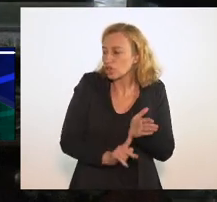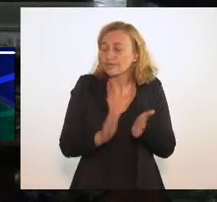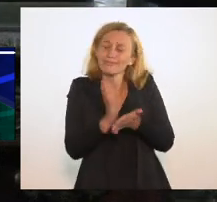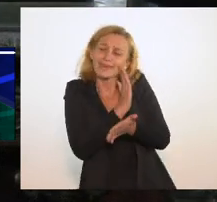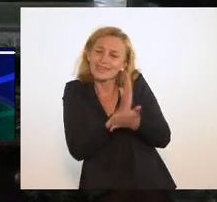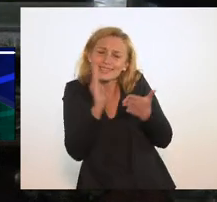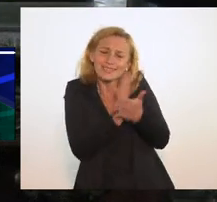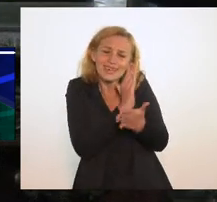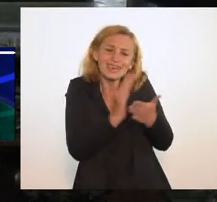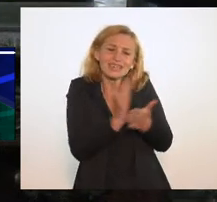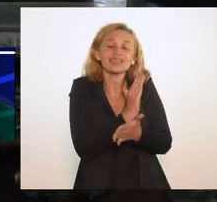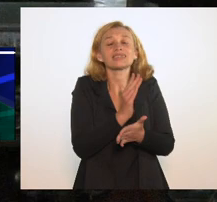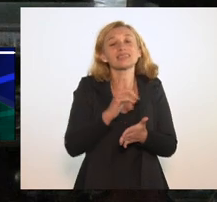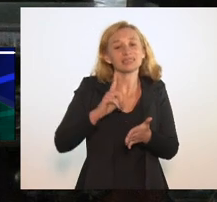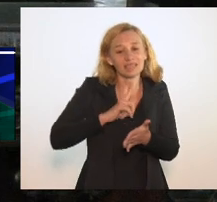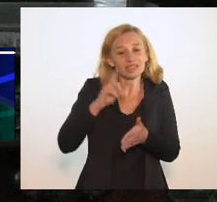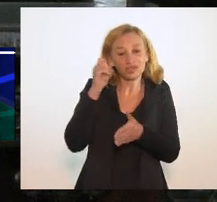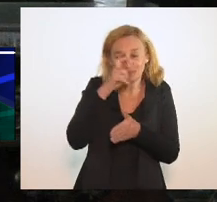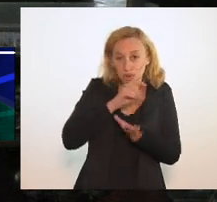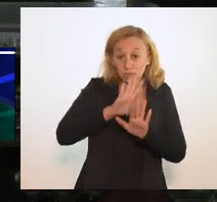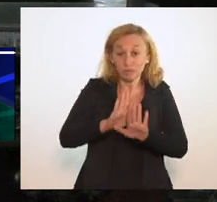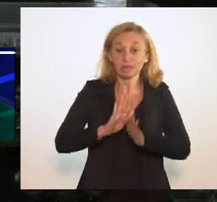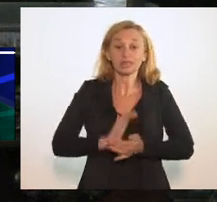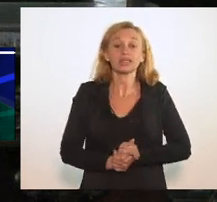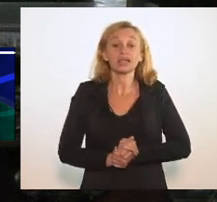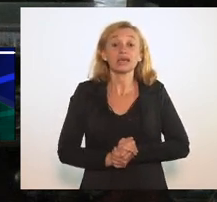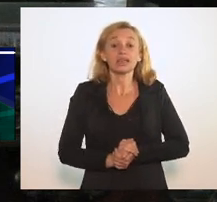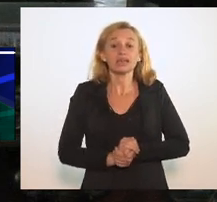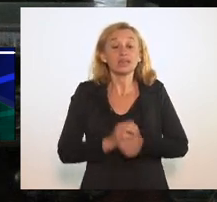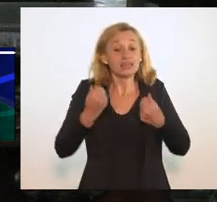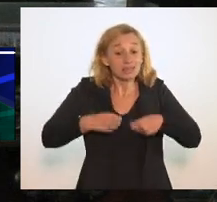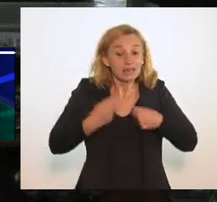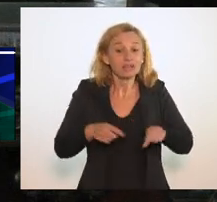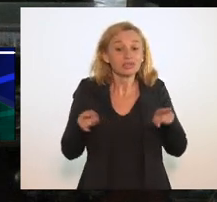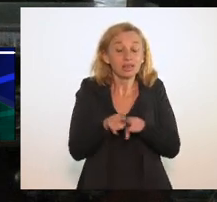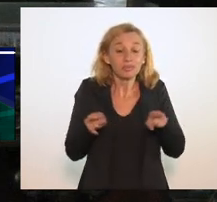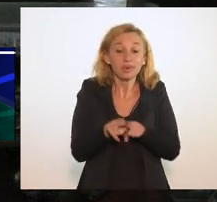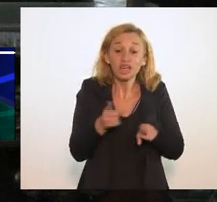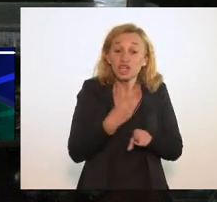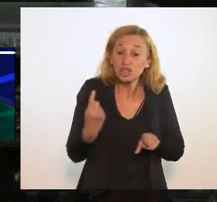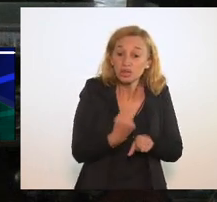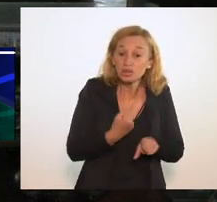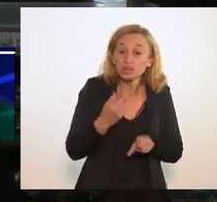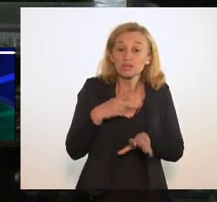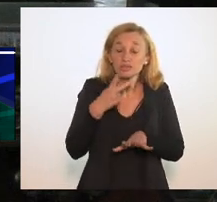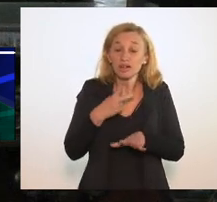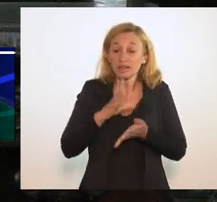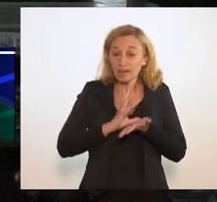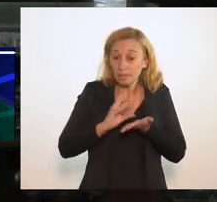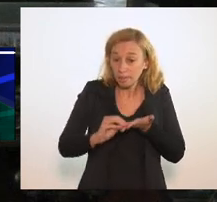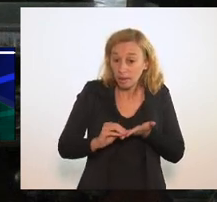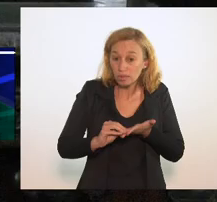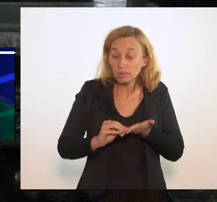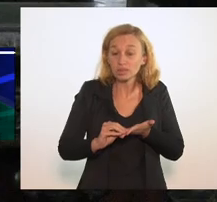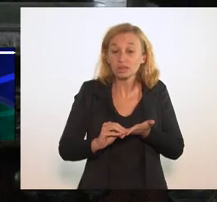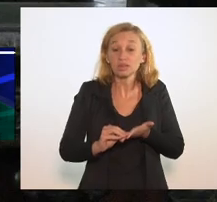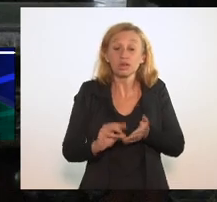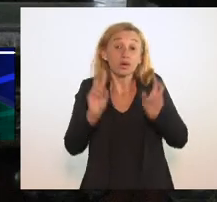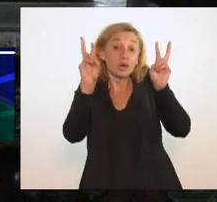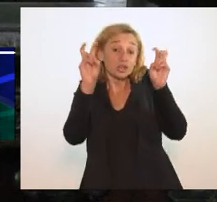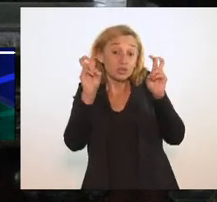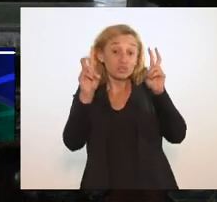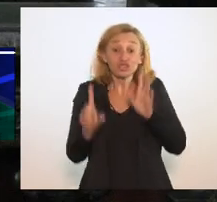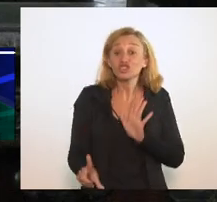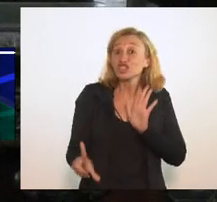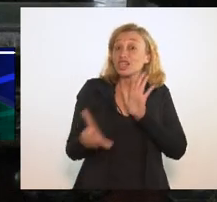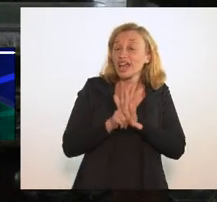vezes, têm muita dificuldade. É necessário também que a gente traga à pauta a questão de